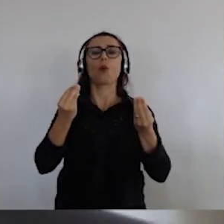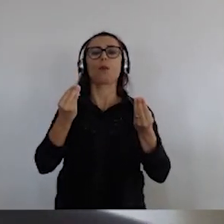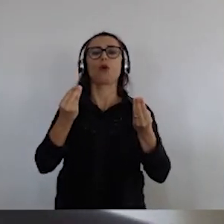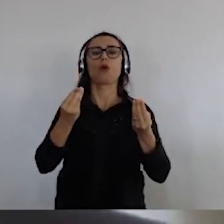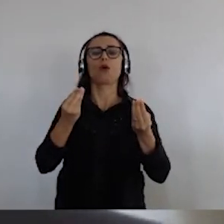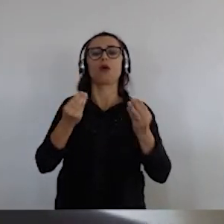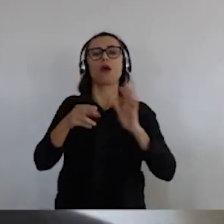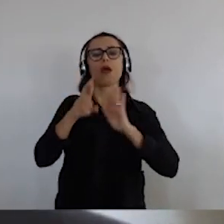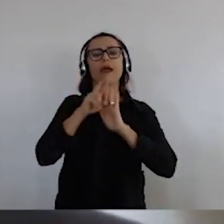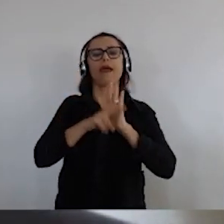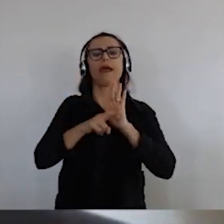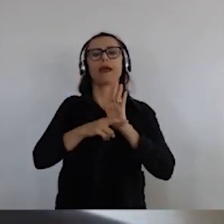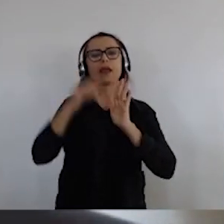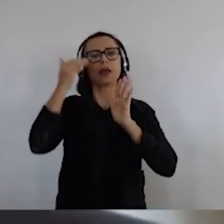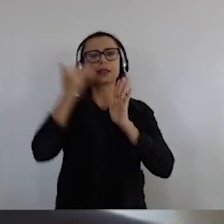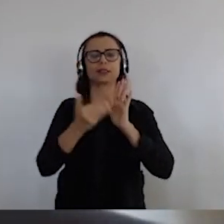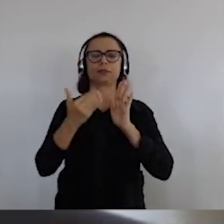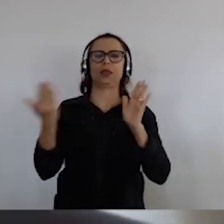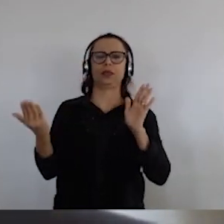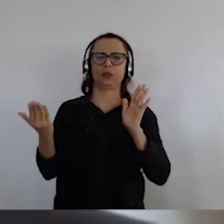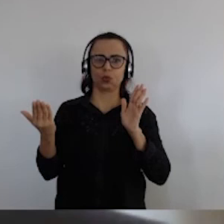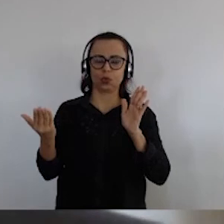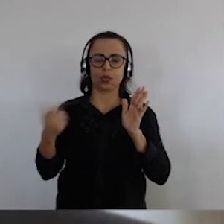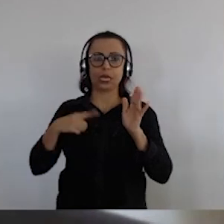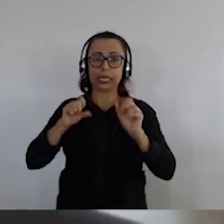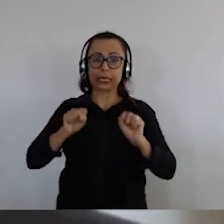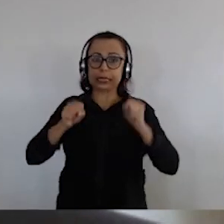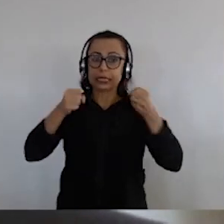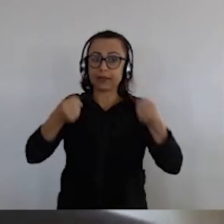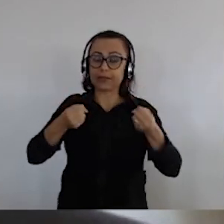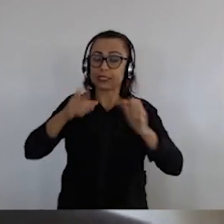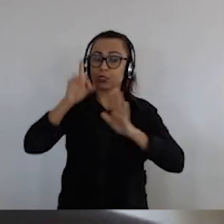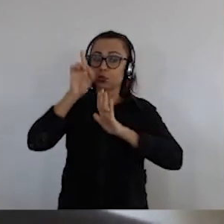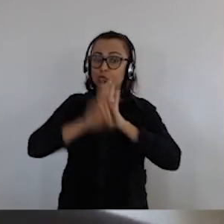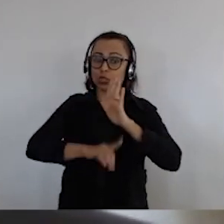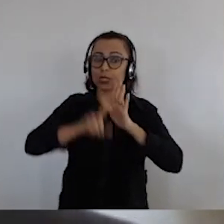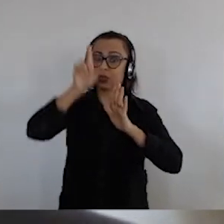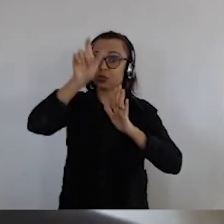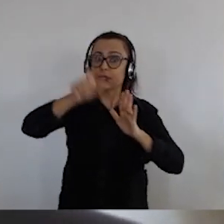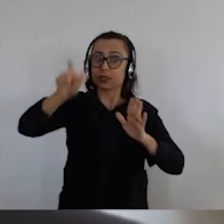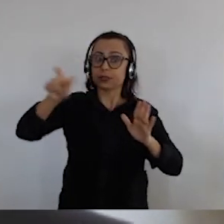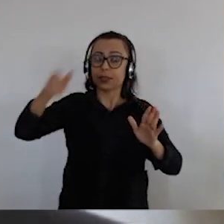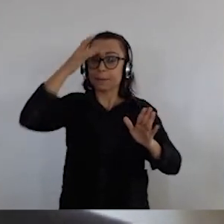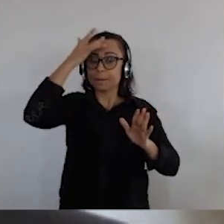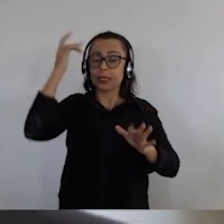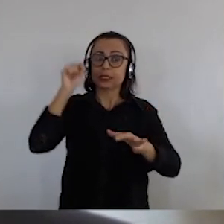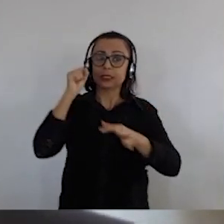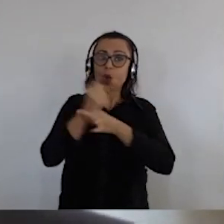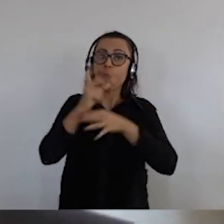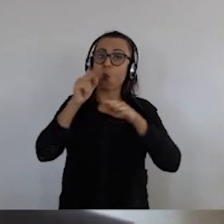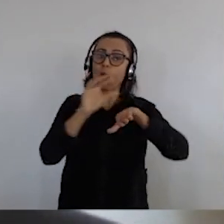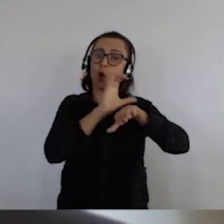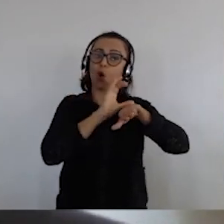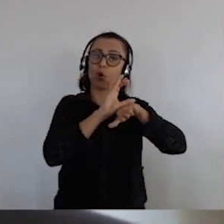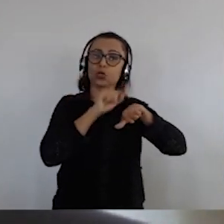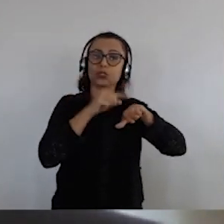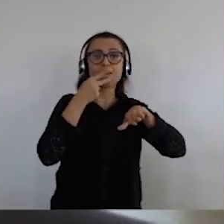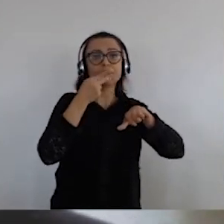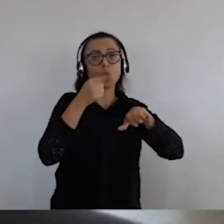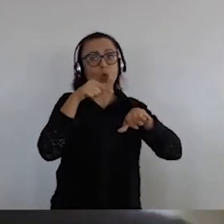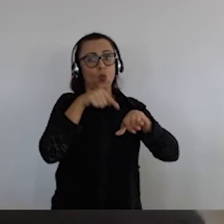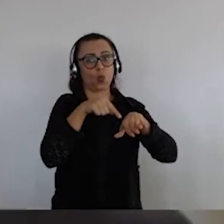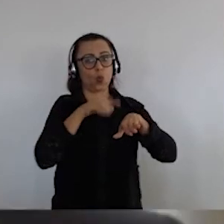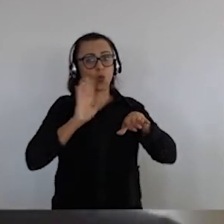de aplicarmos o nosso talento em defesa dos direitos das pessoas, como assegura a Constituição Federal.